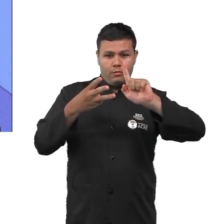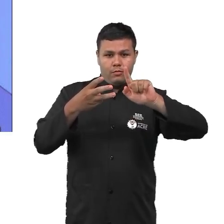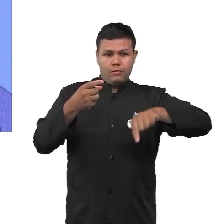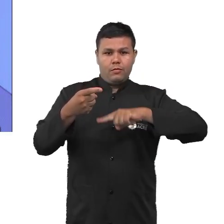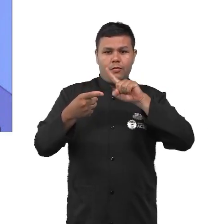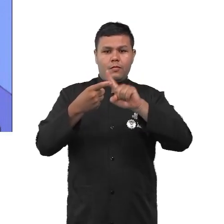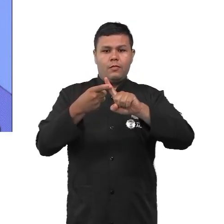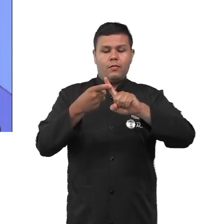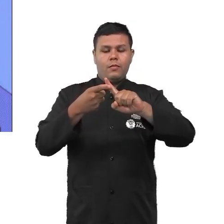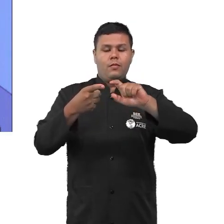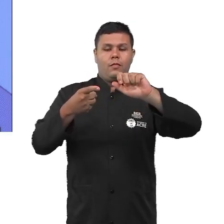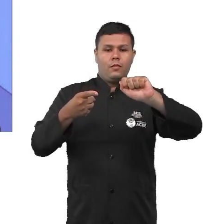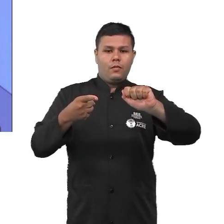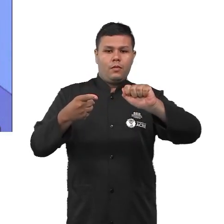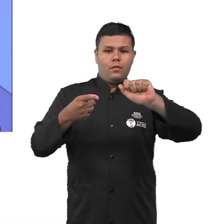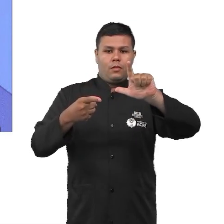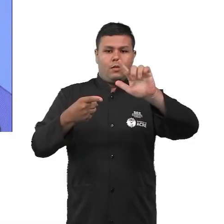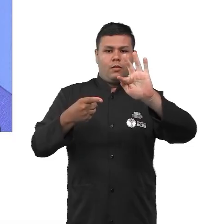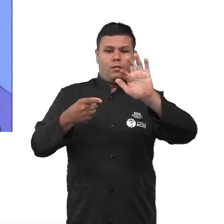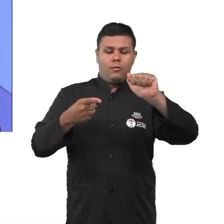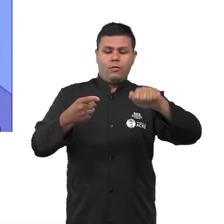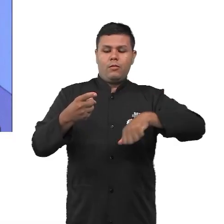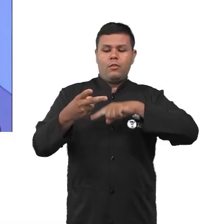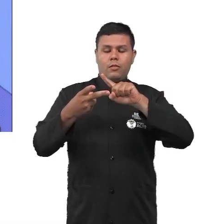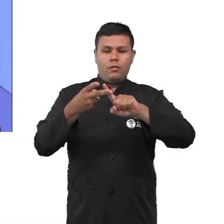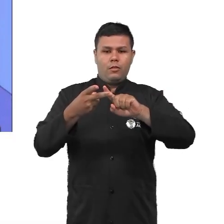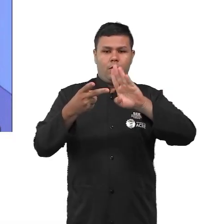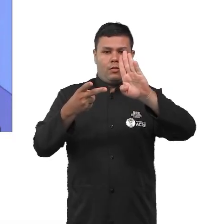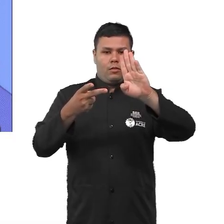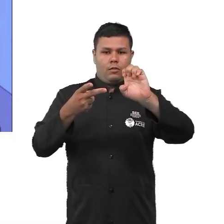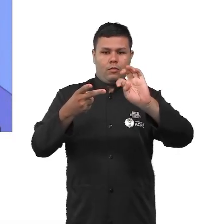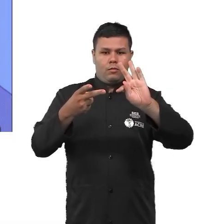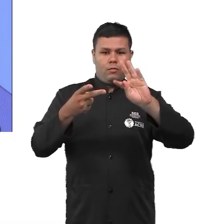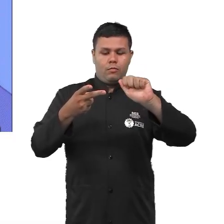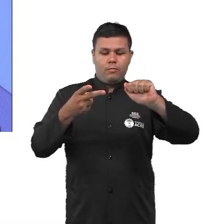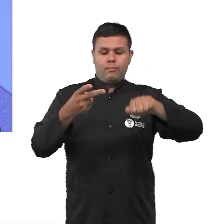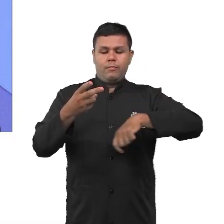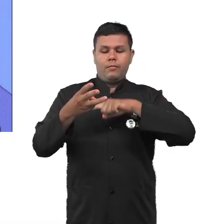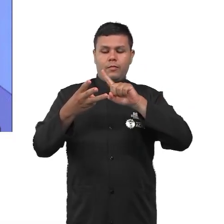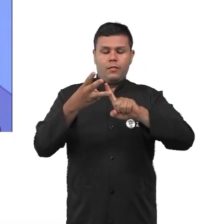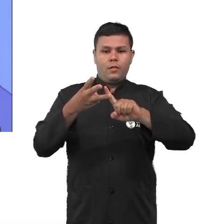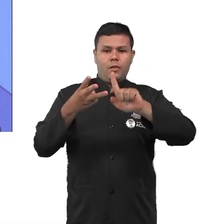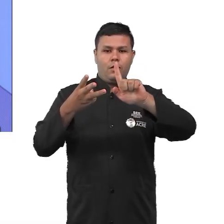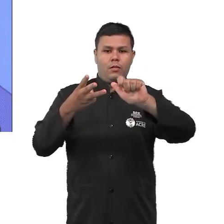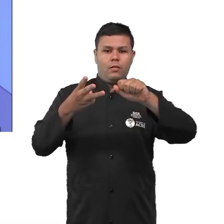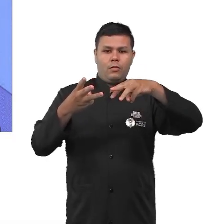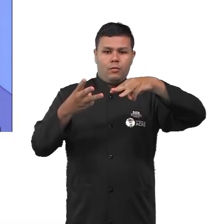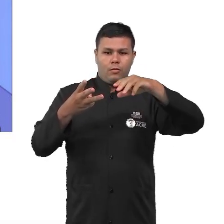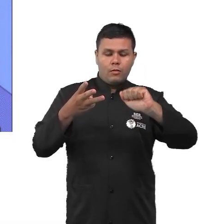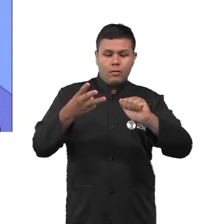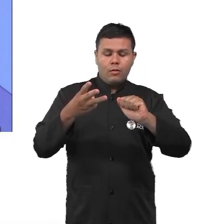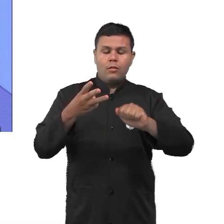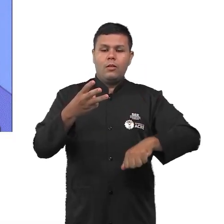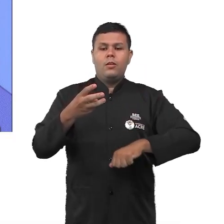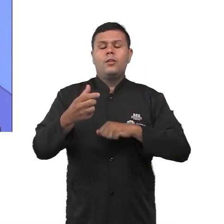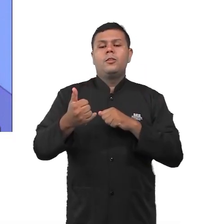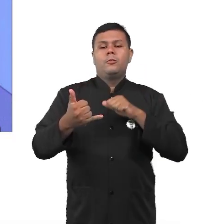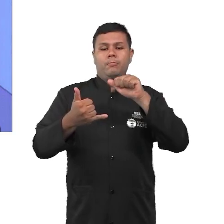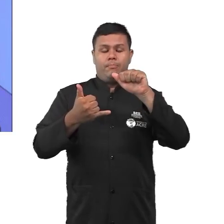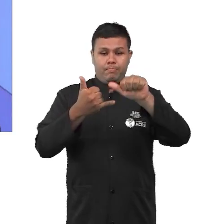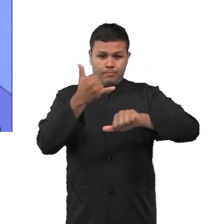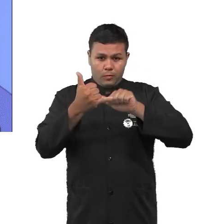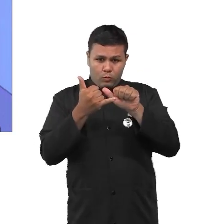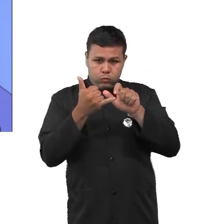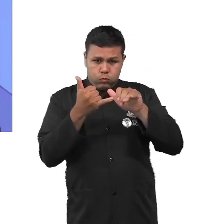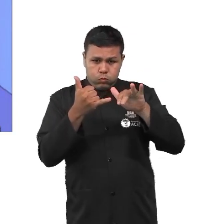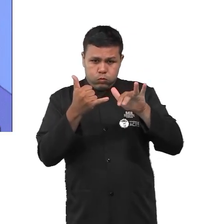Emissão alfa, beta e gama. Alfa, beta e gama. Essas emissões são as responsáveis